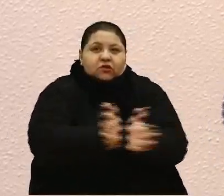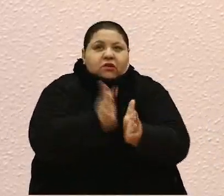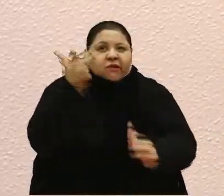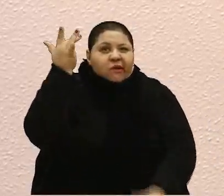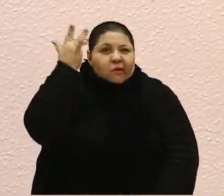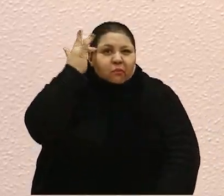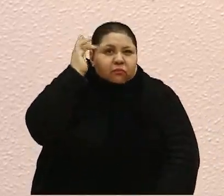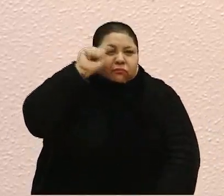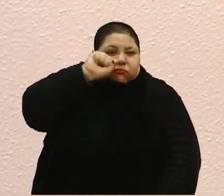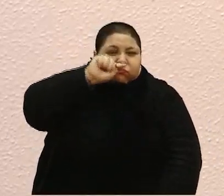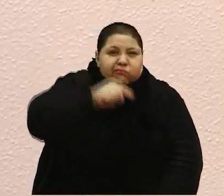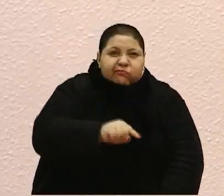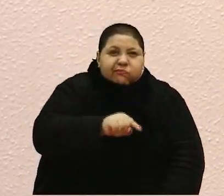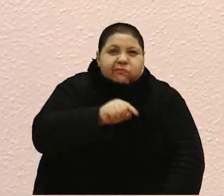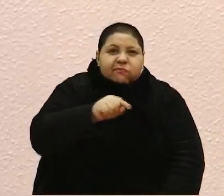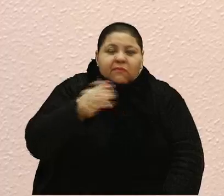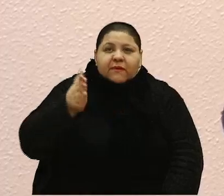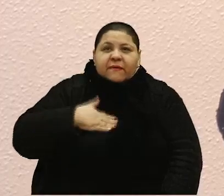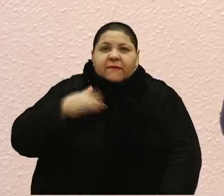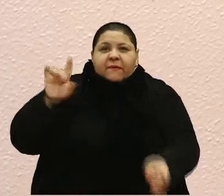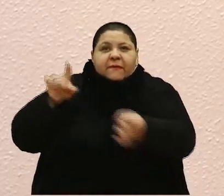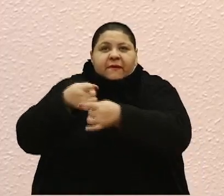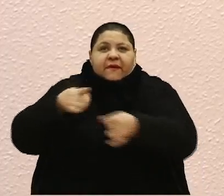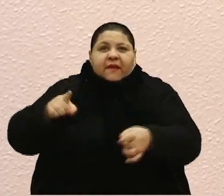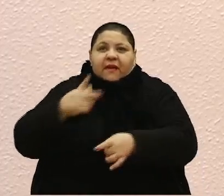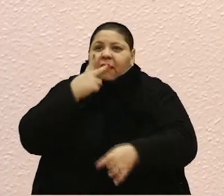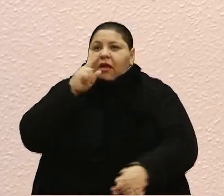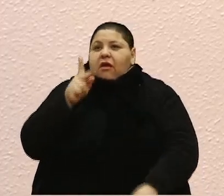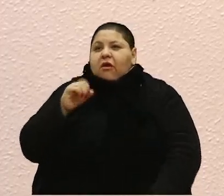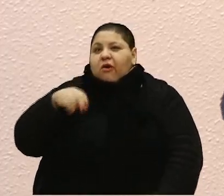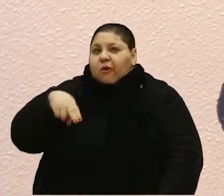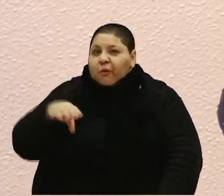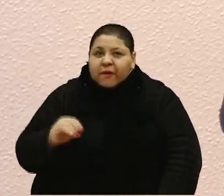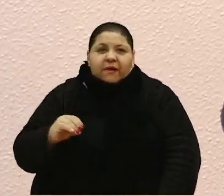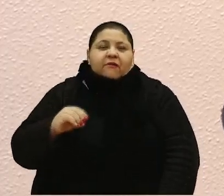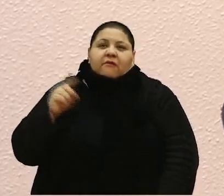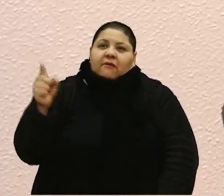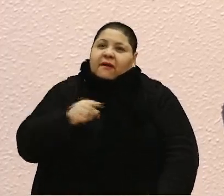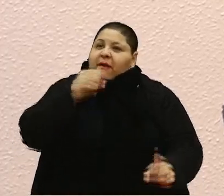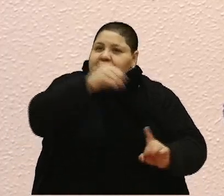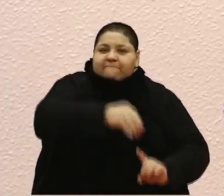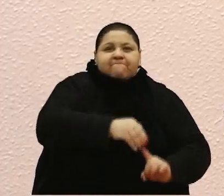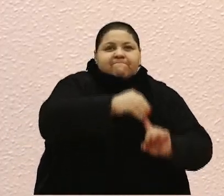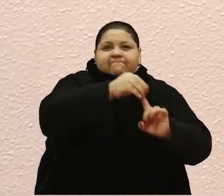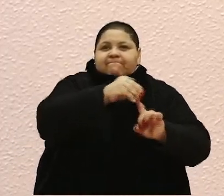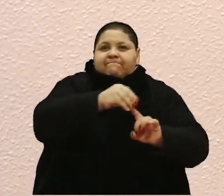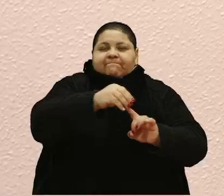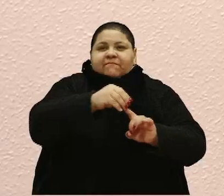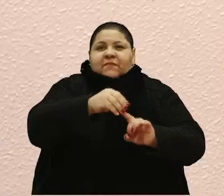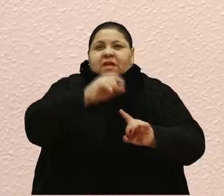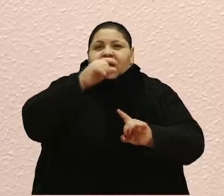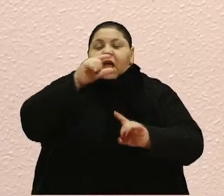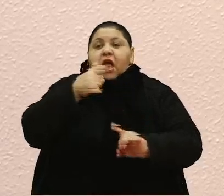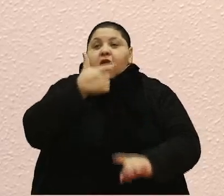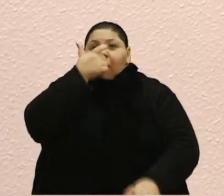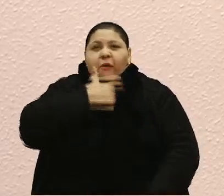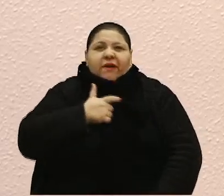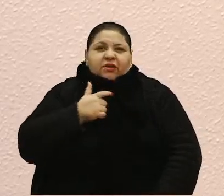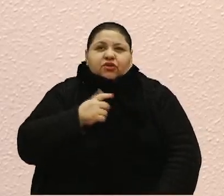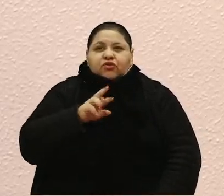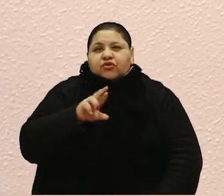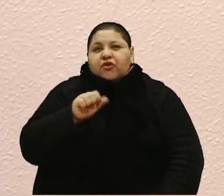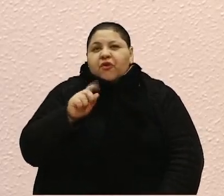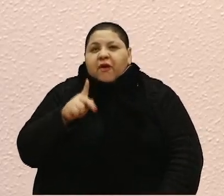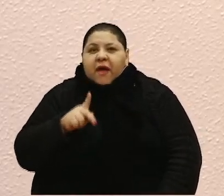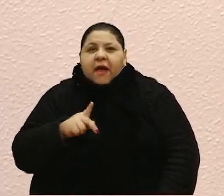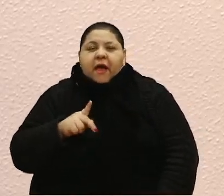afunda. Então, para mim, essa música ela é um hino, ela é uma música predileta, e eu acho que o rap, né, os Racionais, mas vários